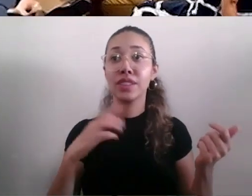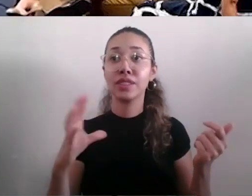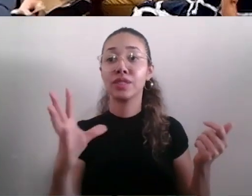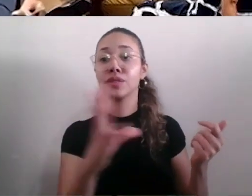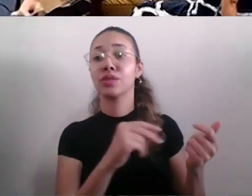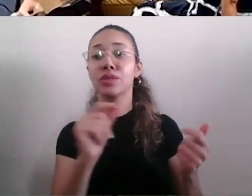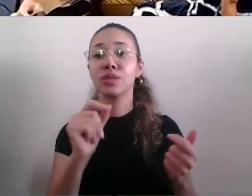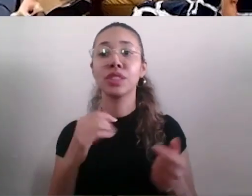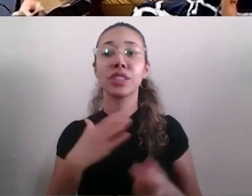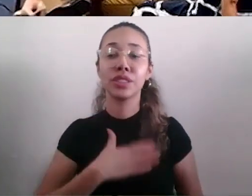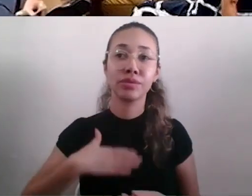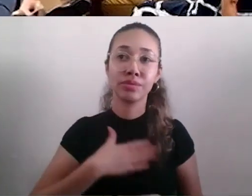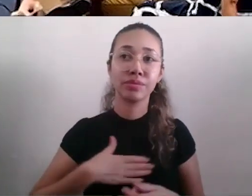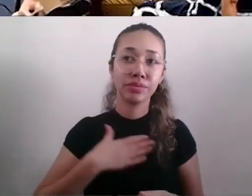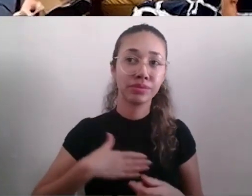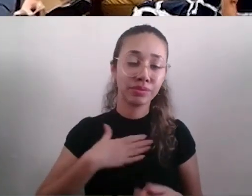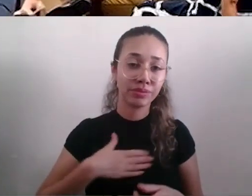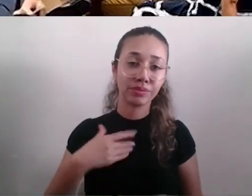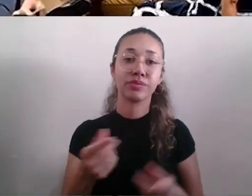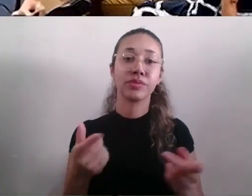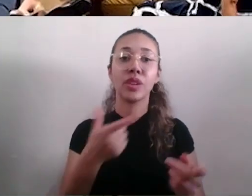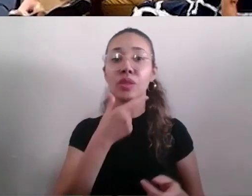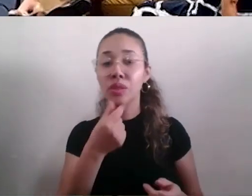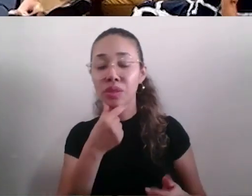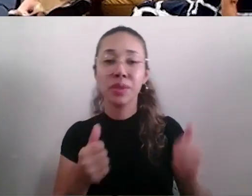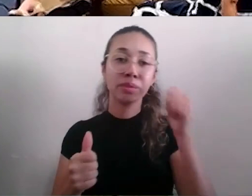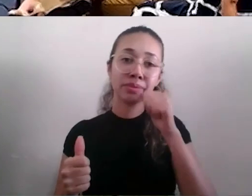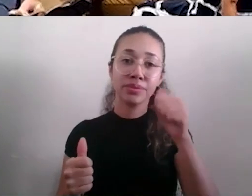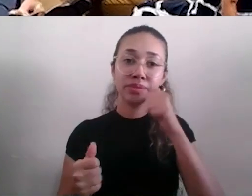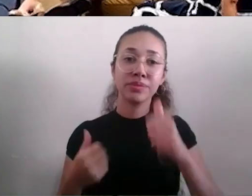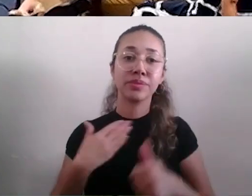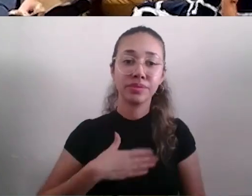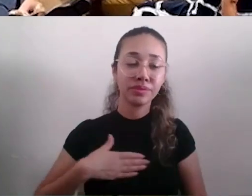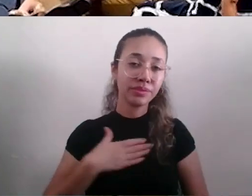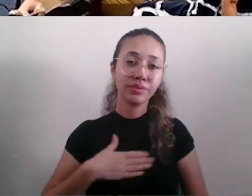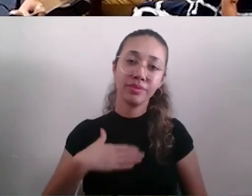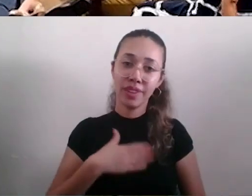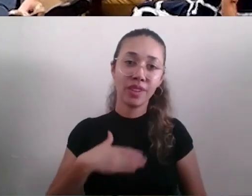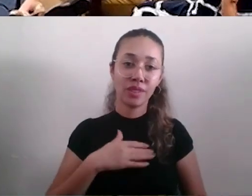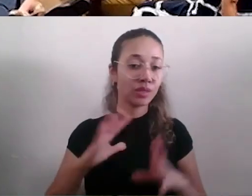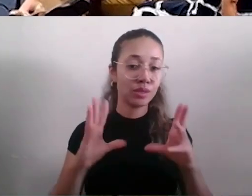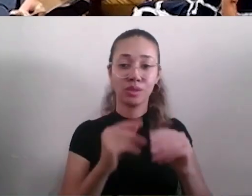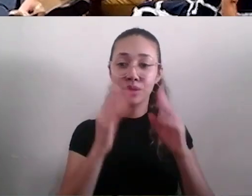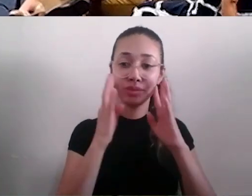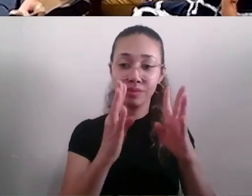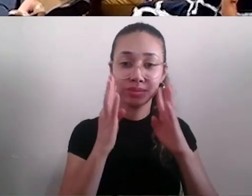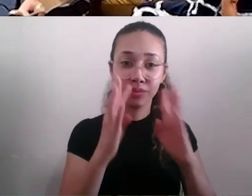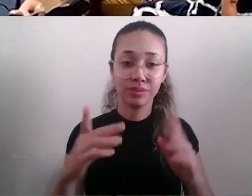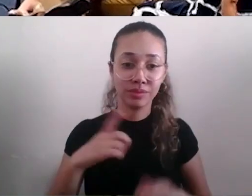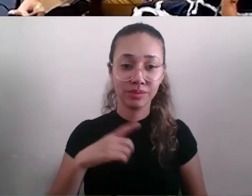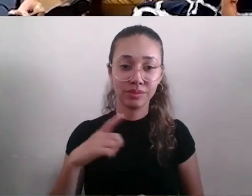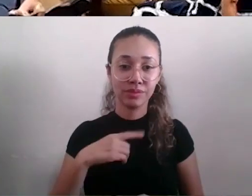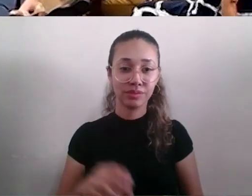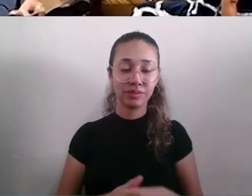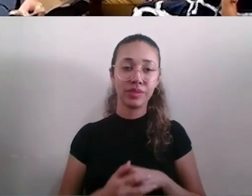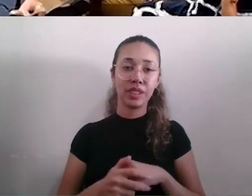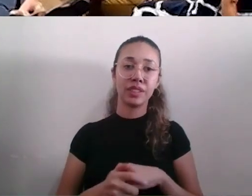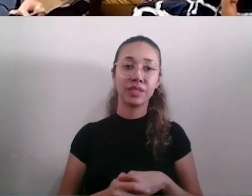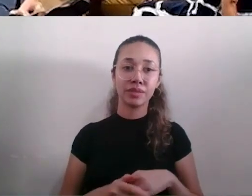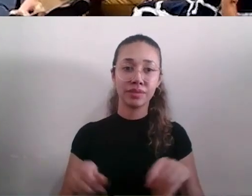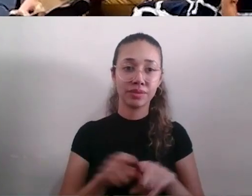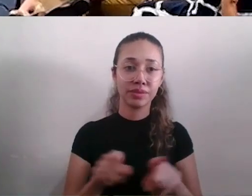igual. Homens gostam, mulheres gostam. Então, assim, primeiro, qual você acha que foi esse segredo?